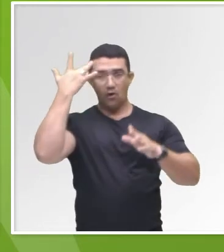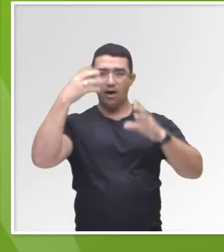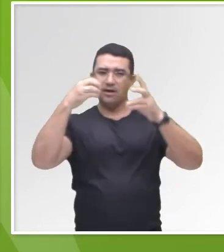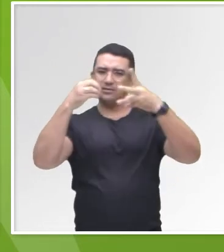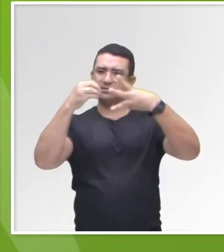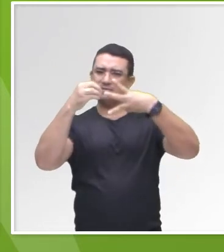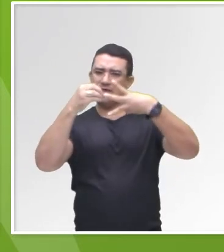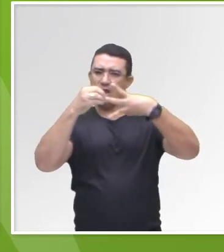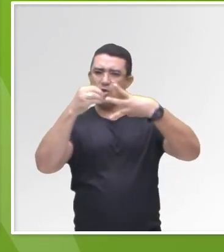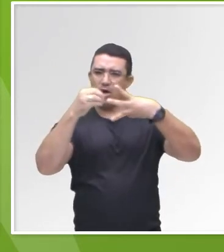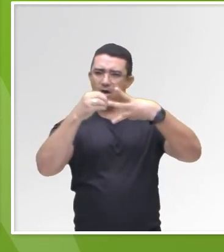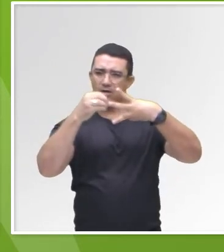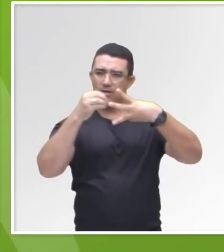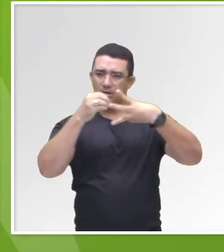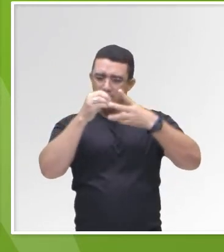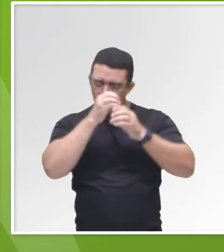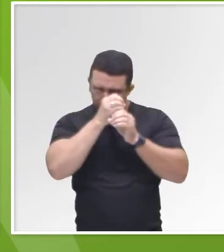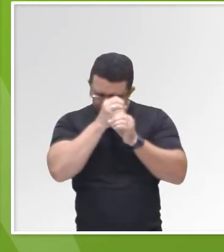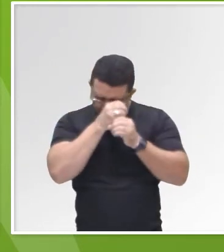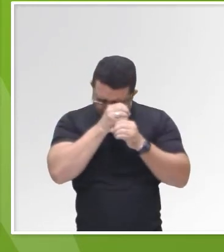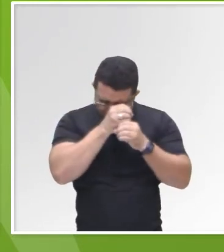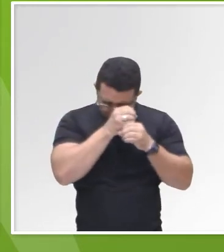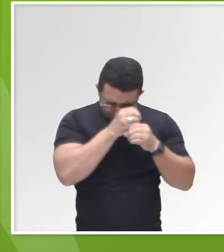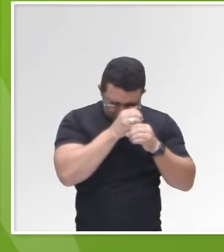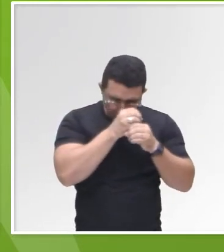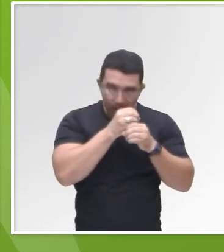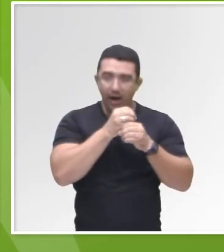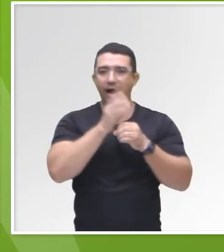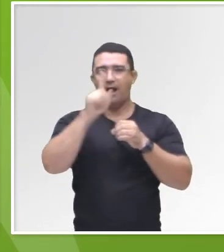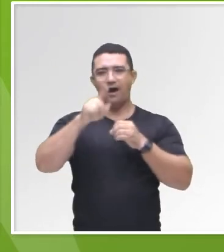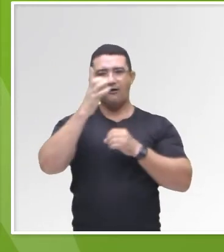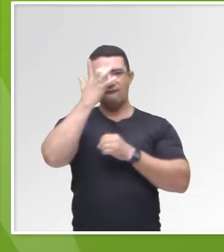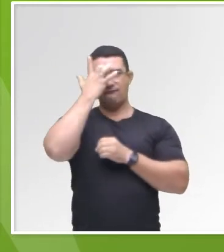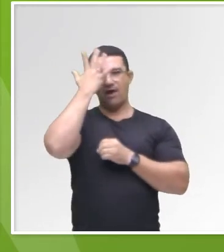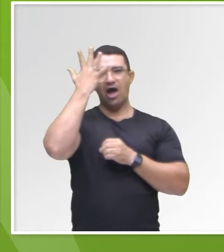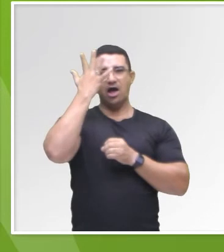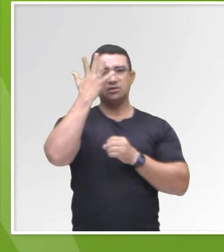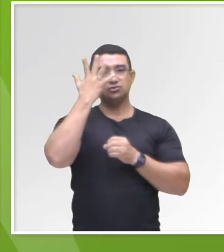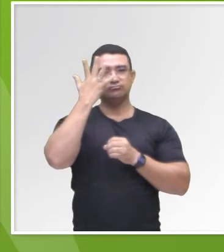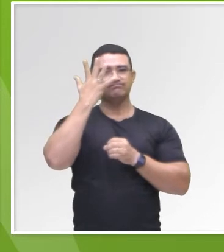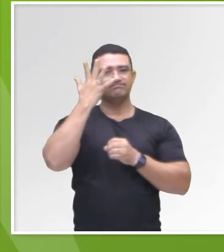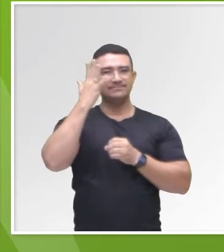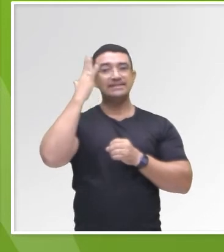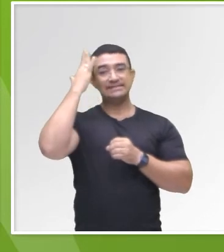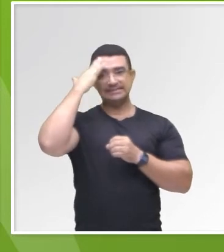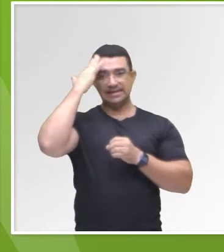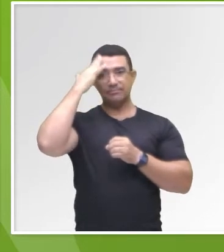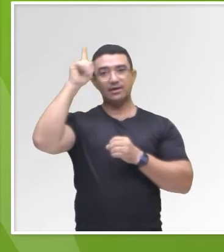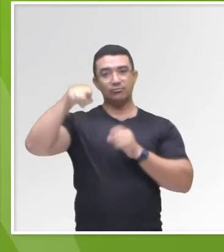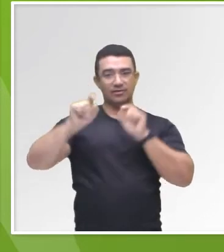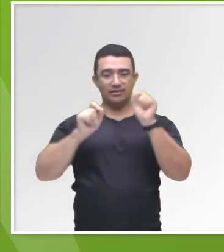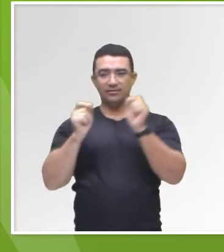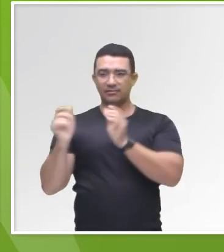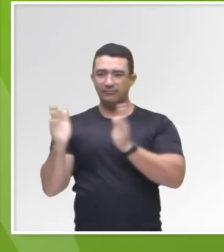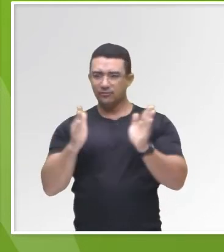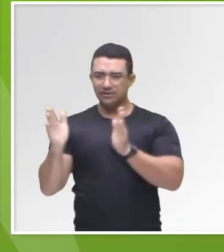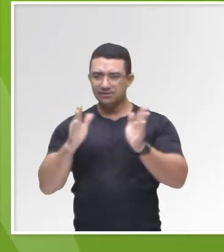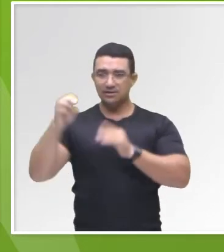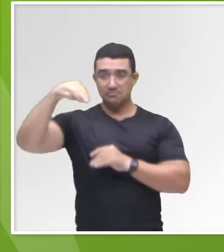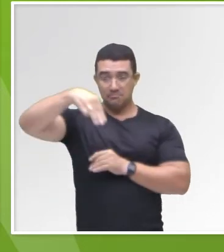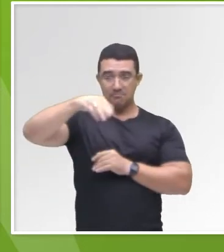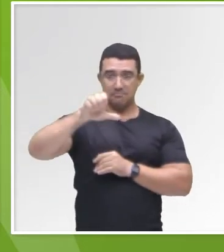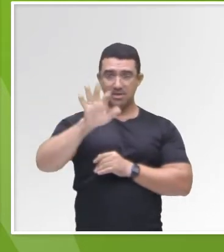fácil de identificar se está acontecendo ali a metáfase na célula, porque os cromossomos estão alinhados bem no meio da